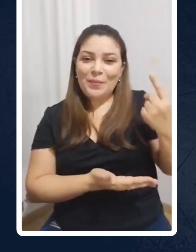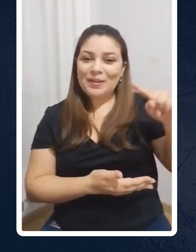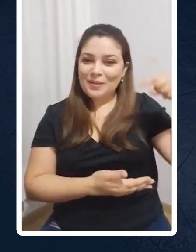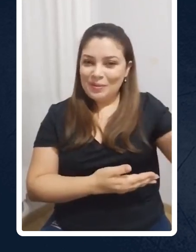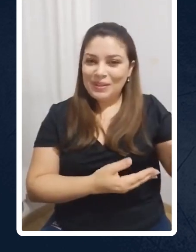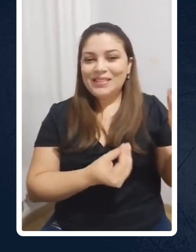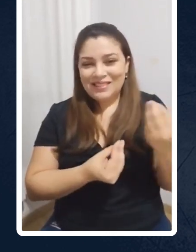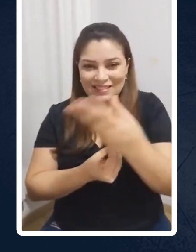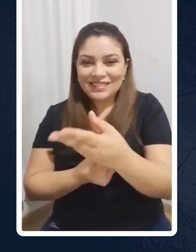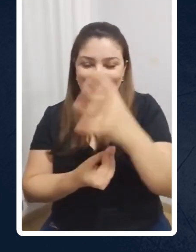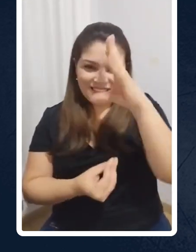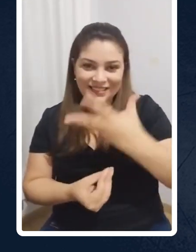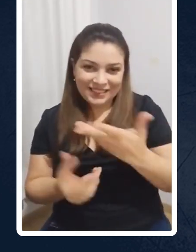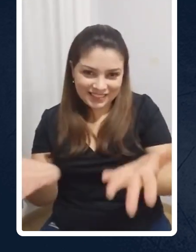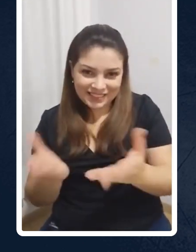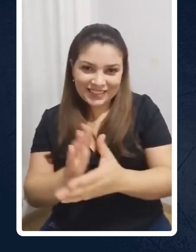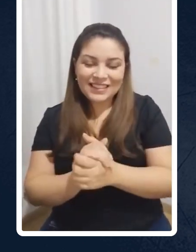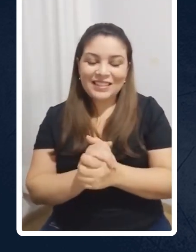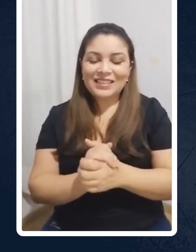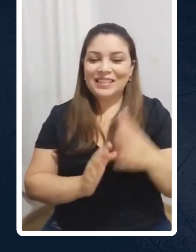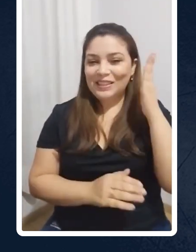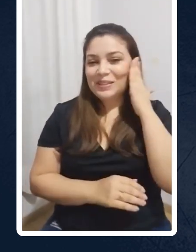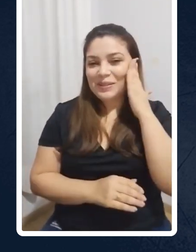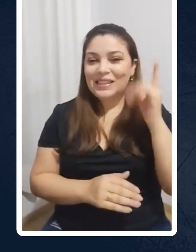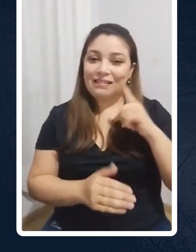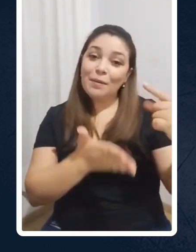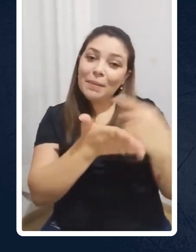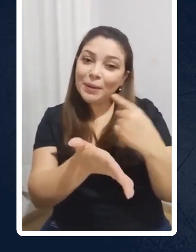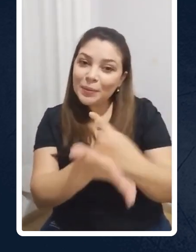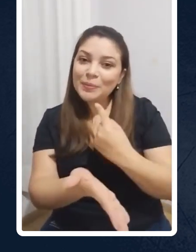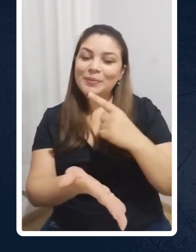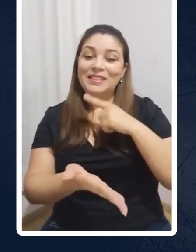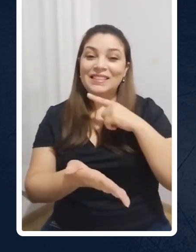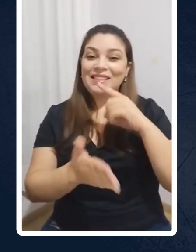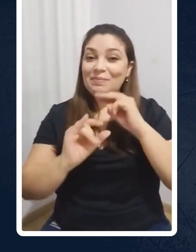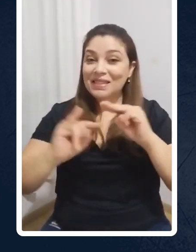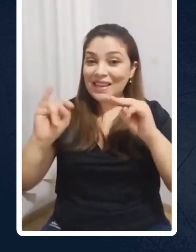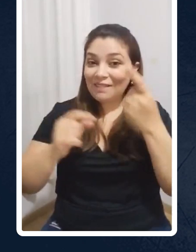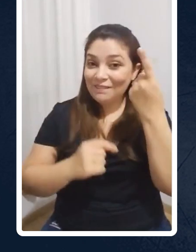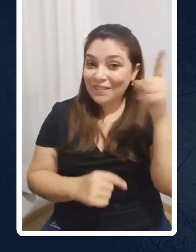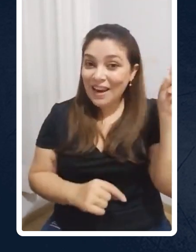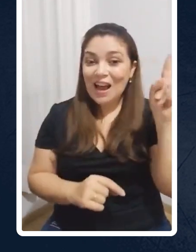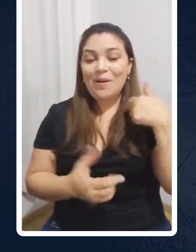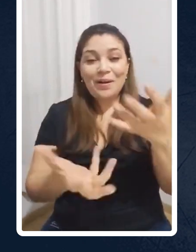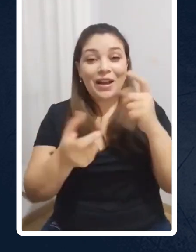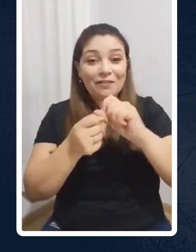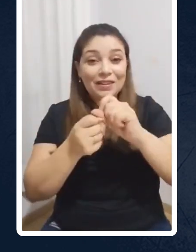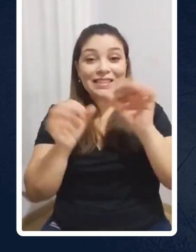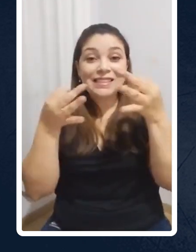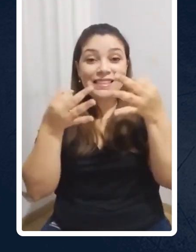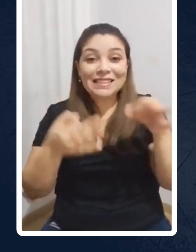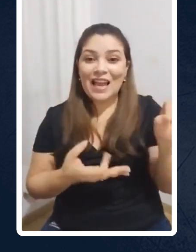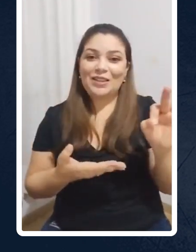tem as perguntas e tem a mensagem final, e eu quero fazer tudo bem certinho, né? Para não prejudicar a qualidade do